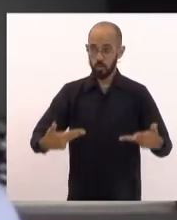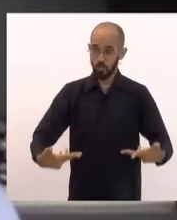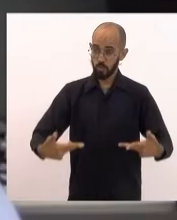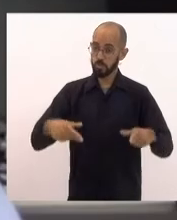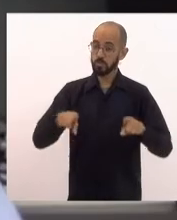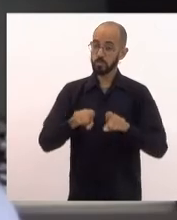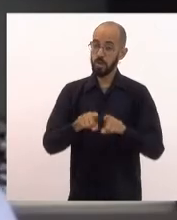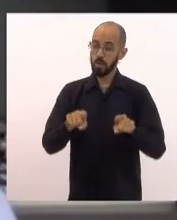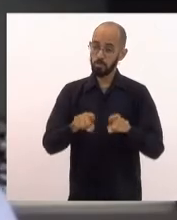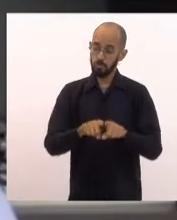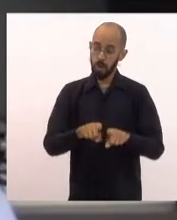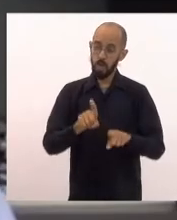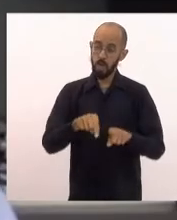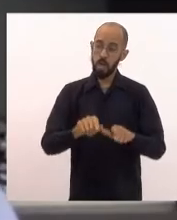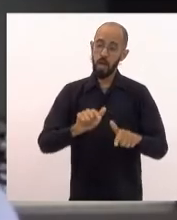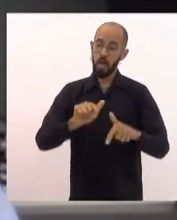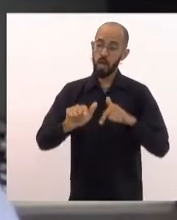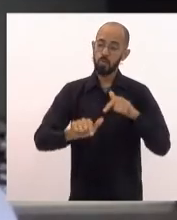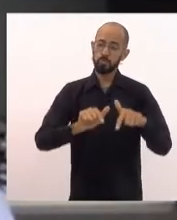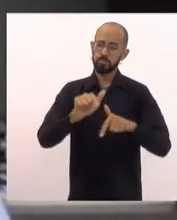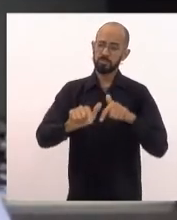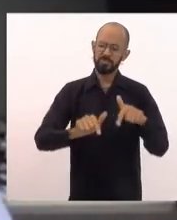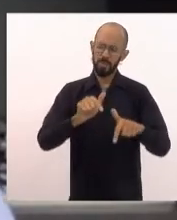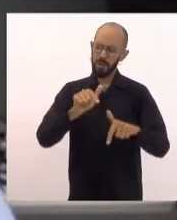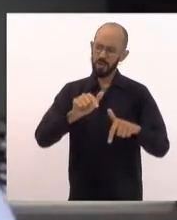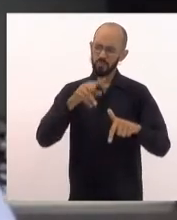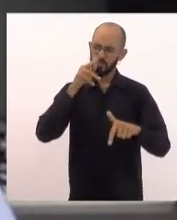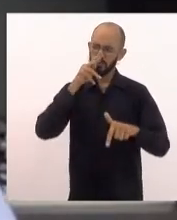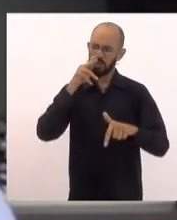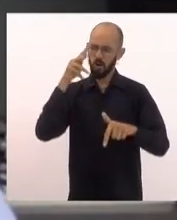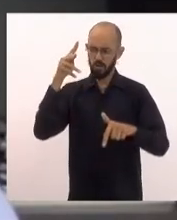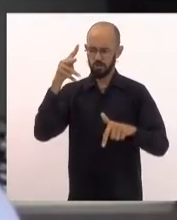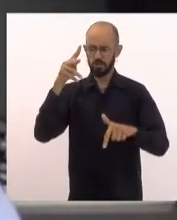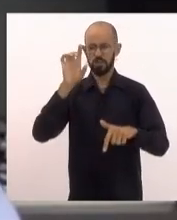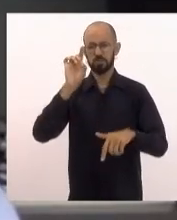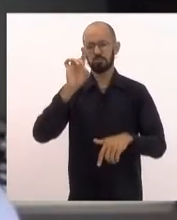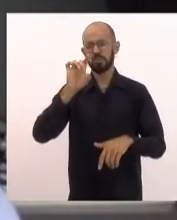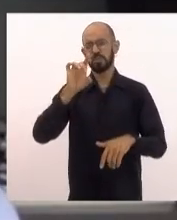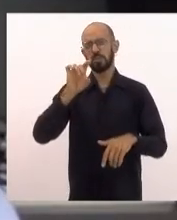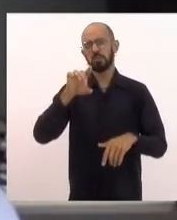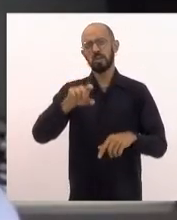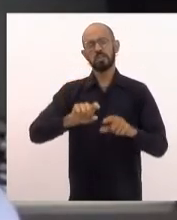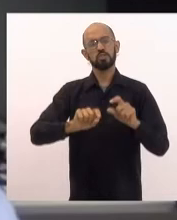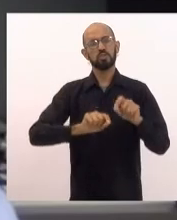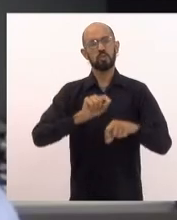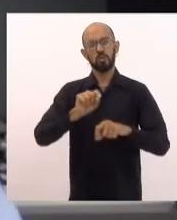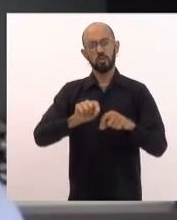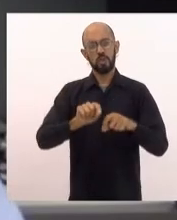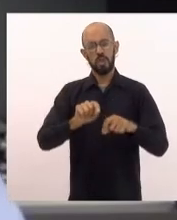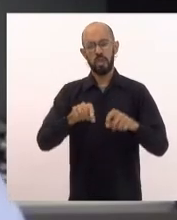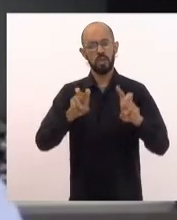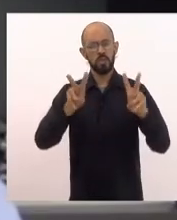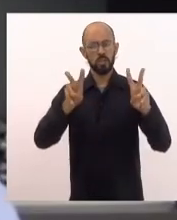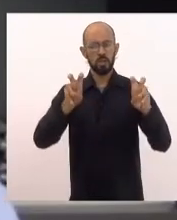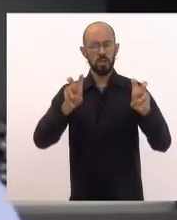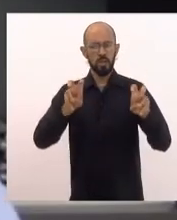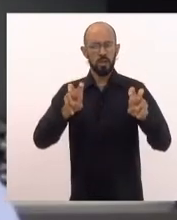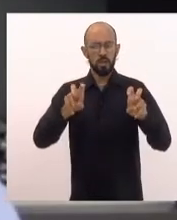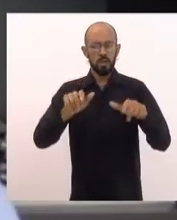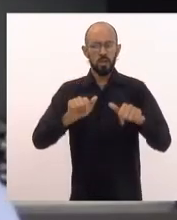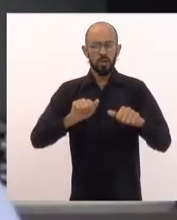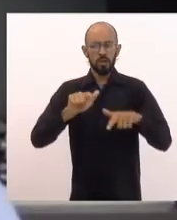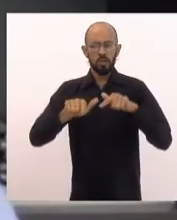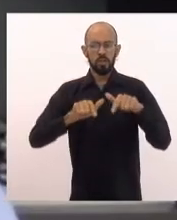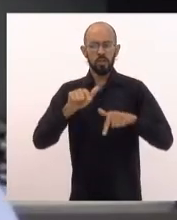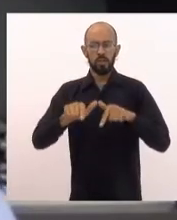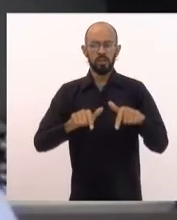de trabalho muito intenso, especialmente no que diz respeito, não é, aos